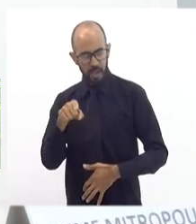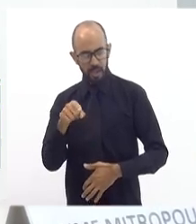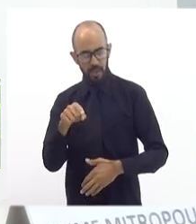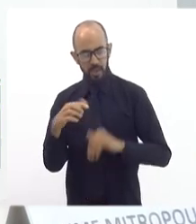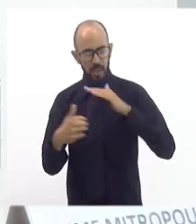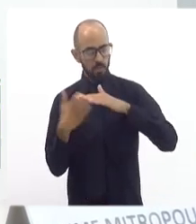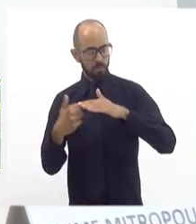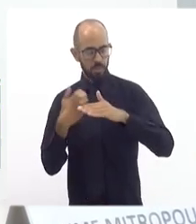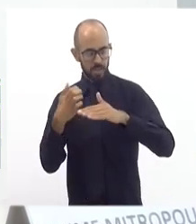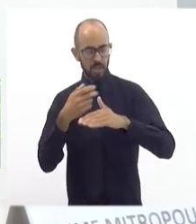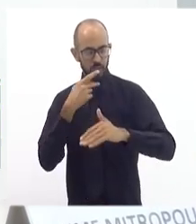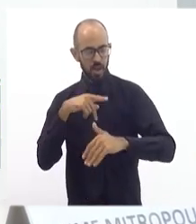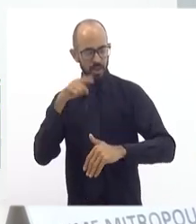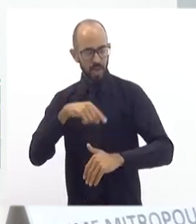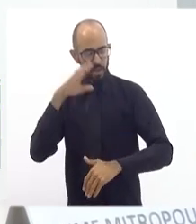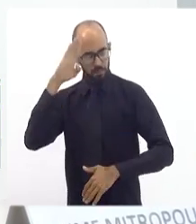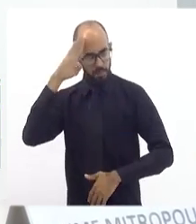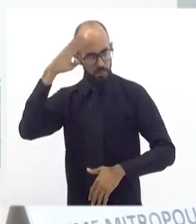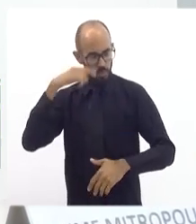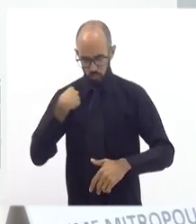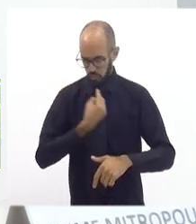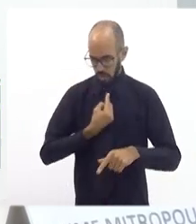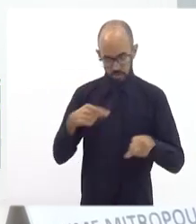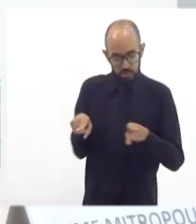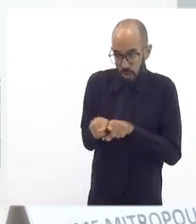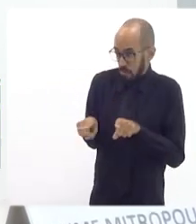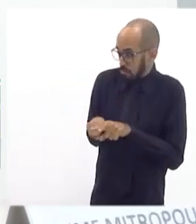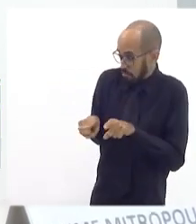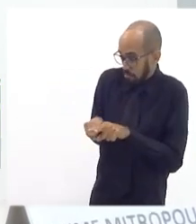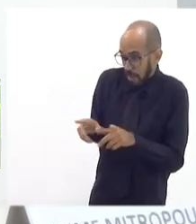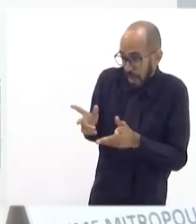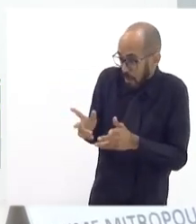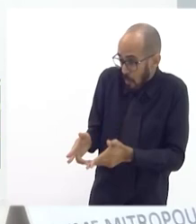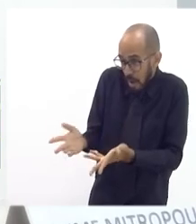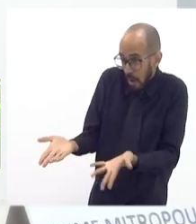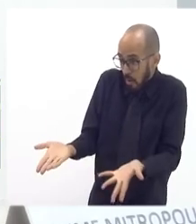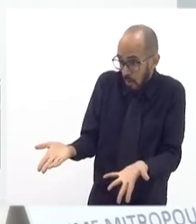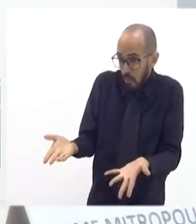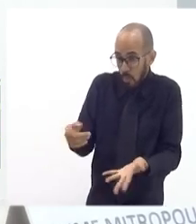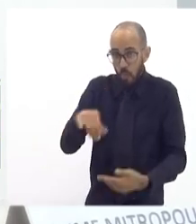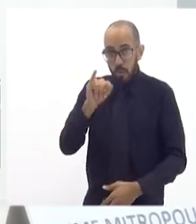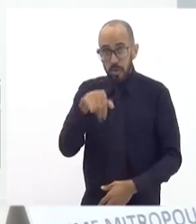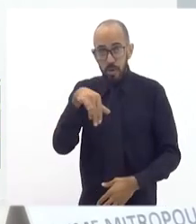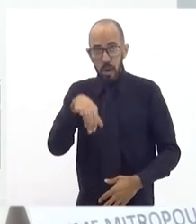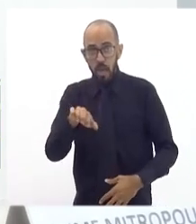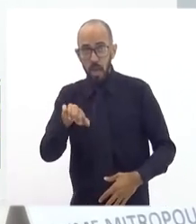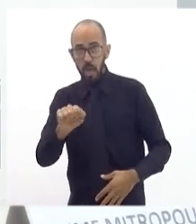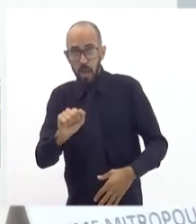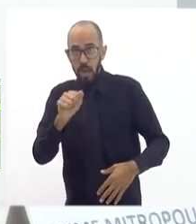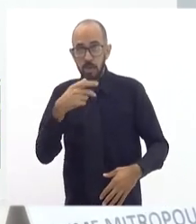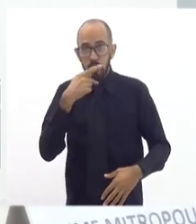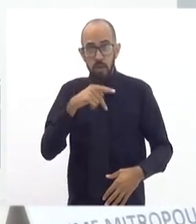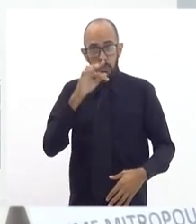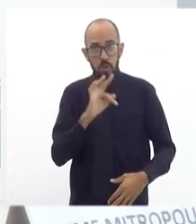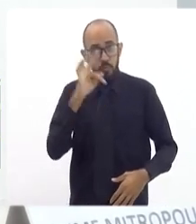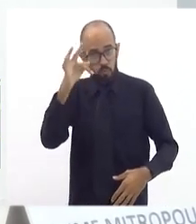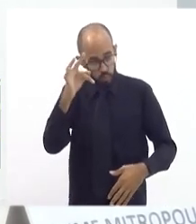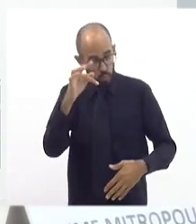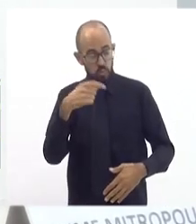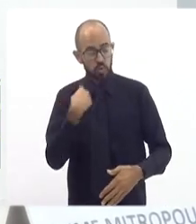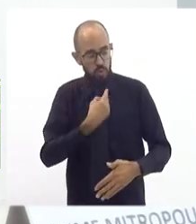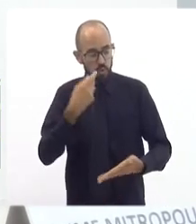leva o propriedade nós temos prioridade também quero dizer o seguinte o ideia remédio para o futuro Estamos cobrando